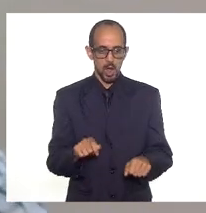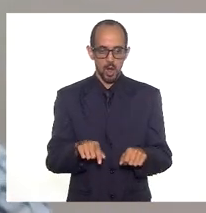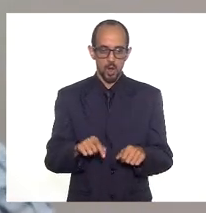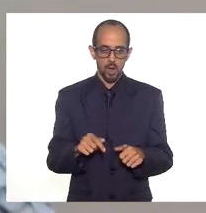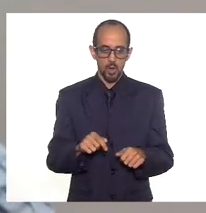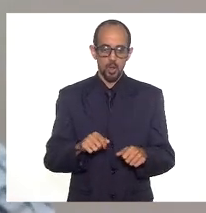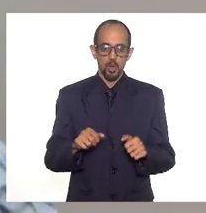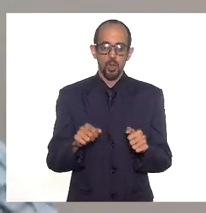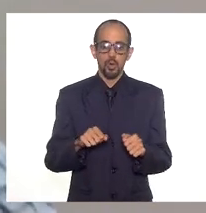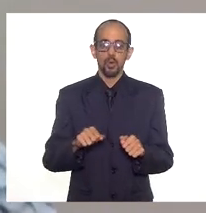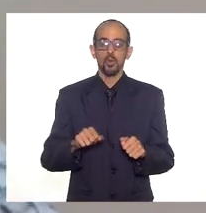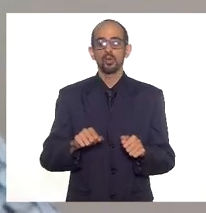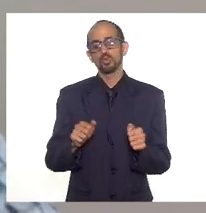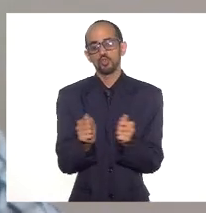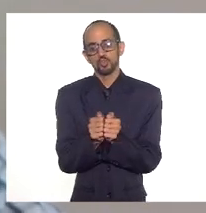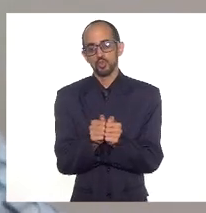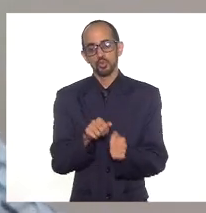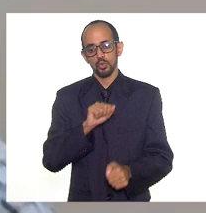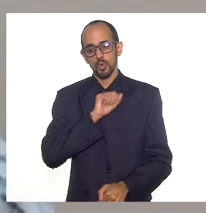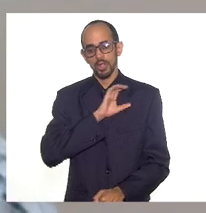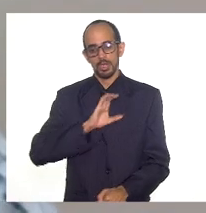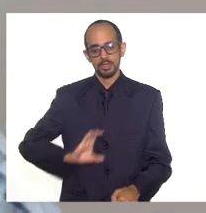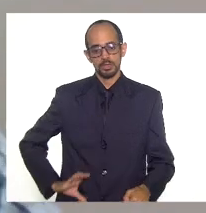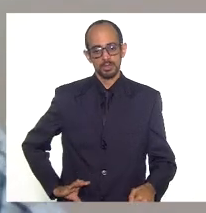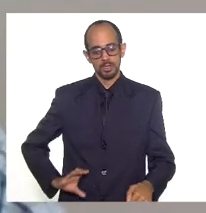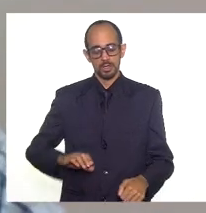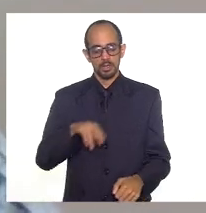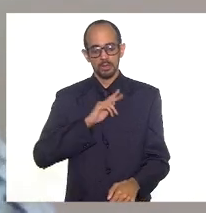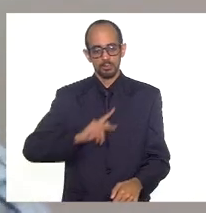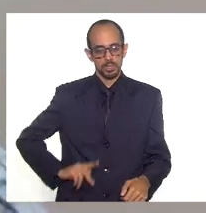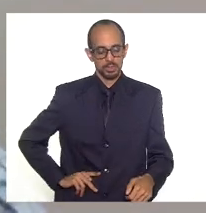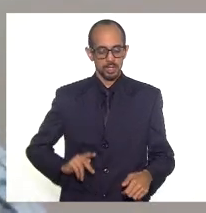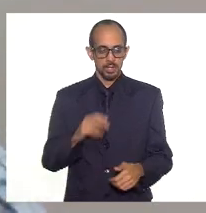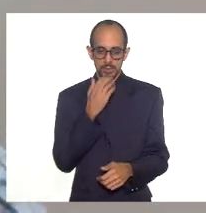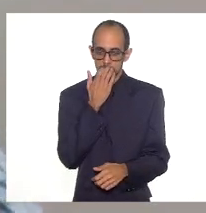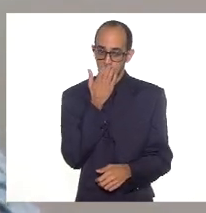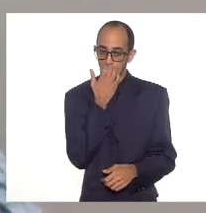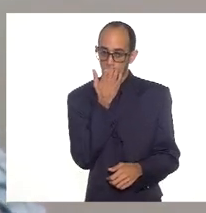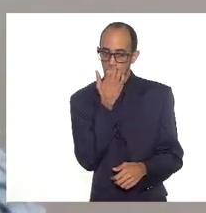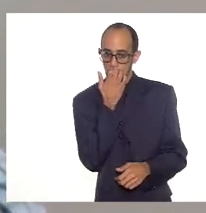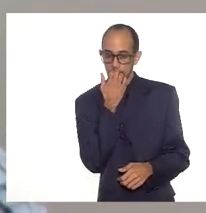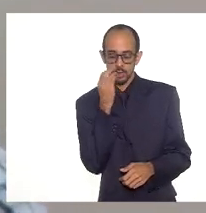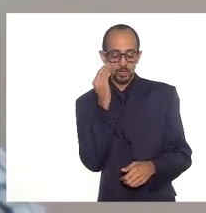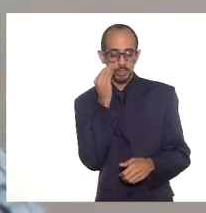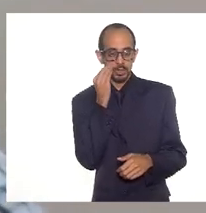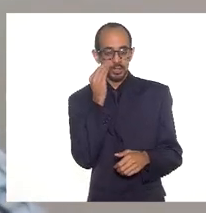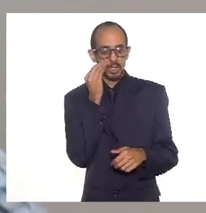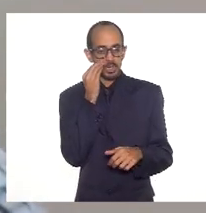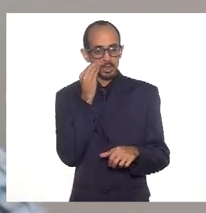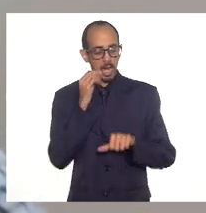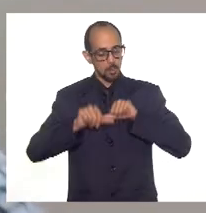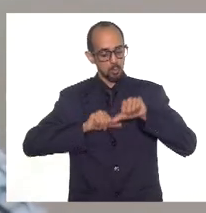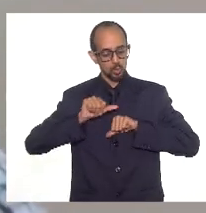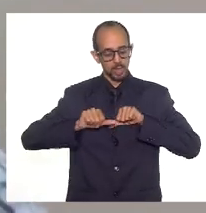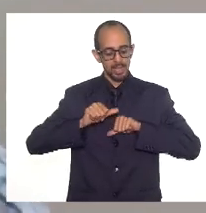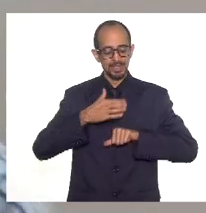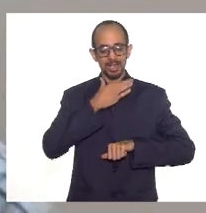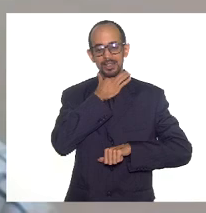André Siriano, com a recepção maravilhosa aqui, e a gente tentar reverter essa crise pesadíssima, quer